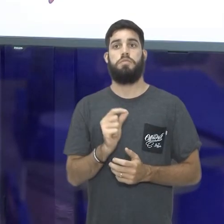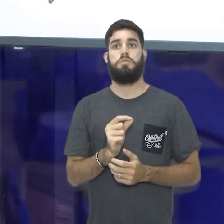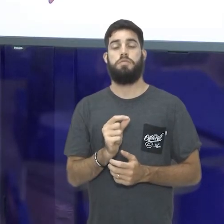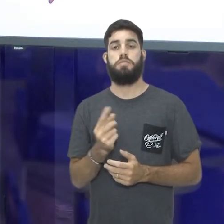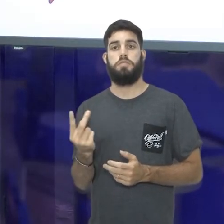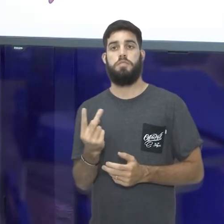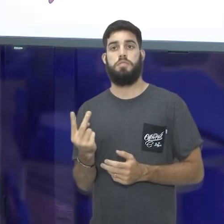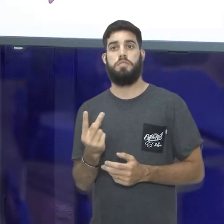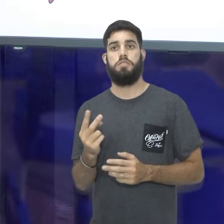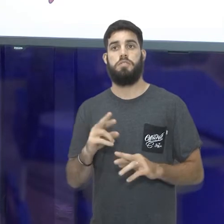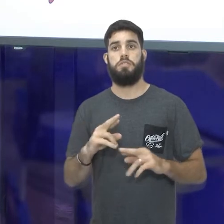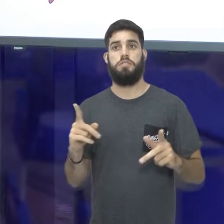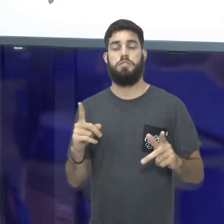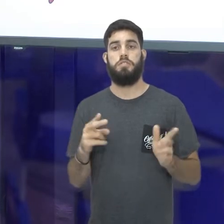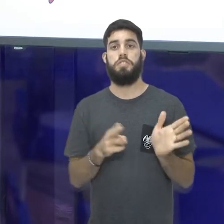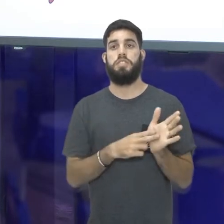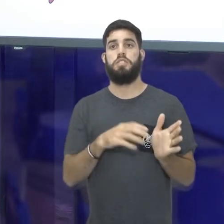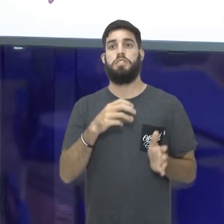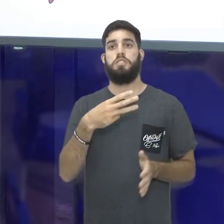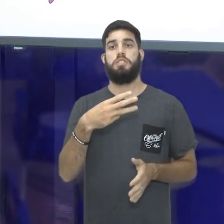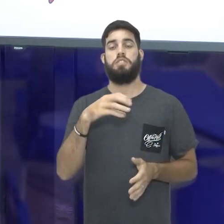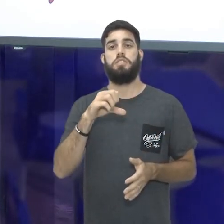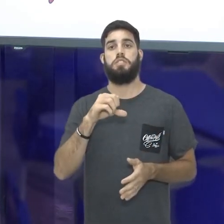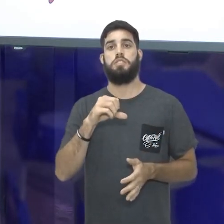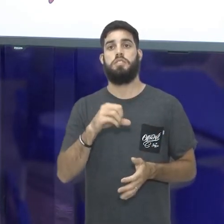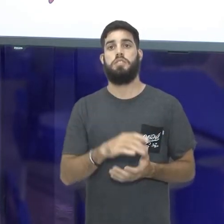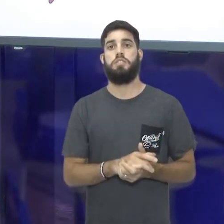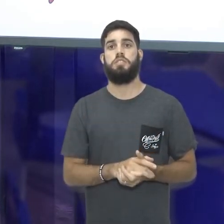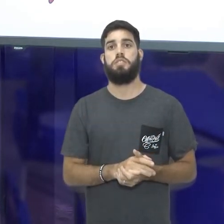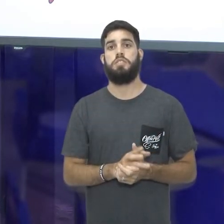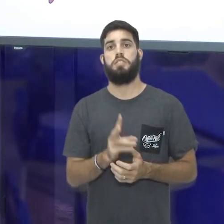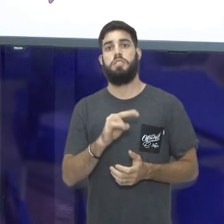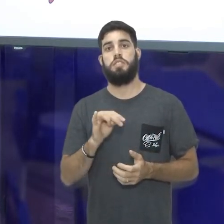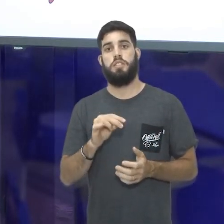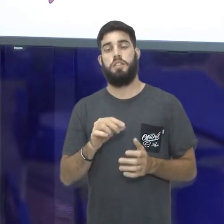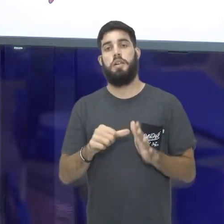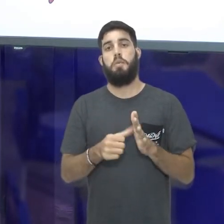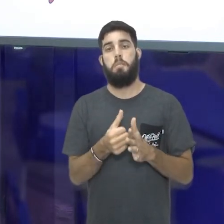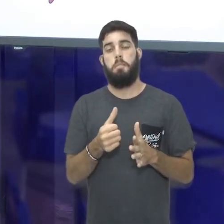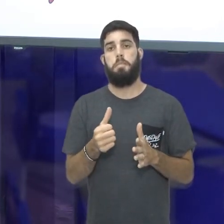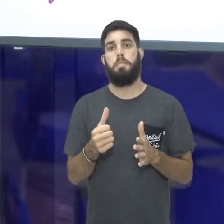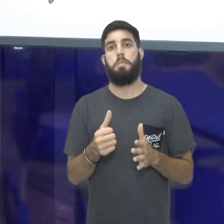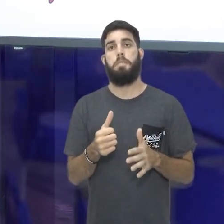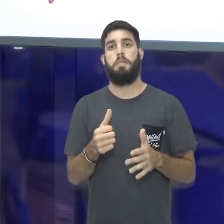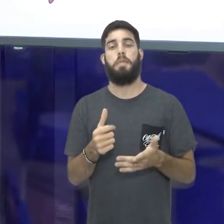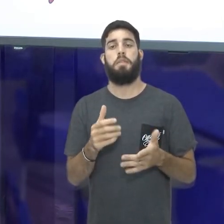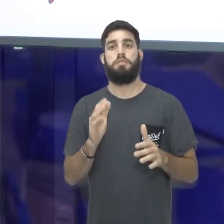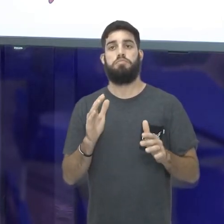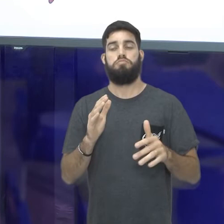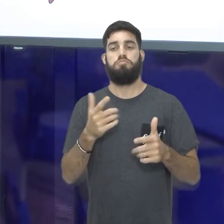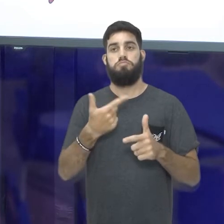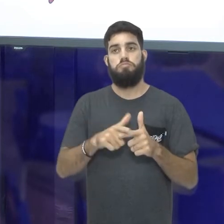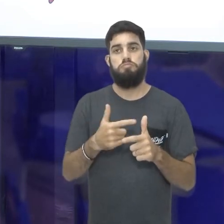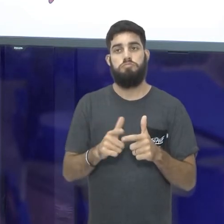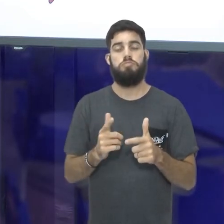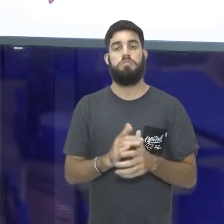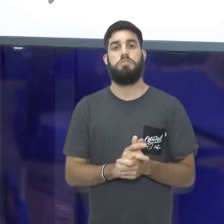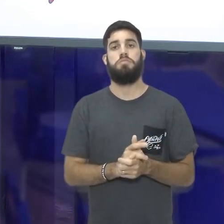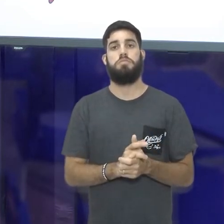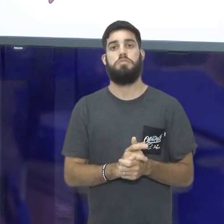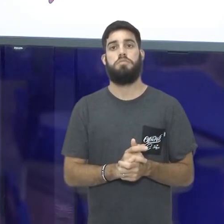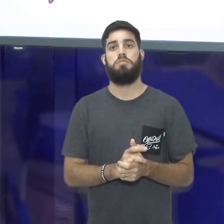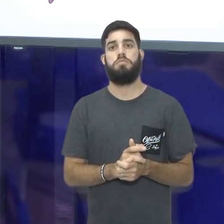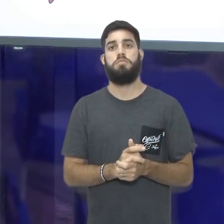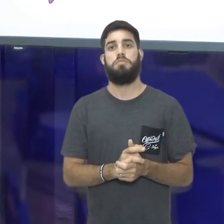essa diferença igual a 39 vai me trazer justamente a primeira parte do problema. Ele confere exatamente essa